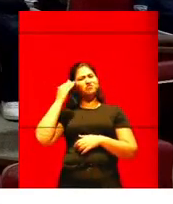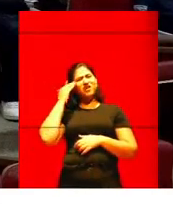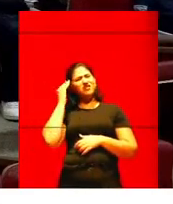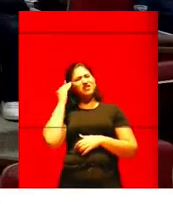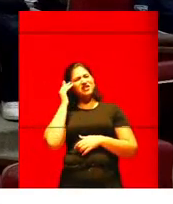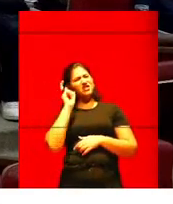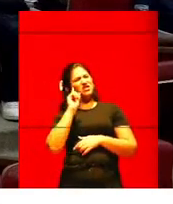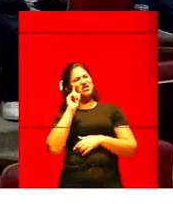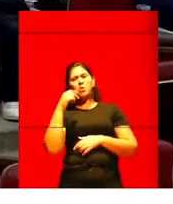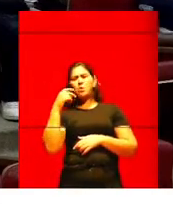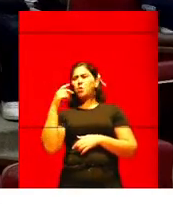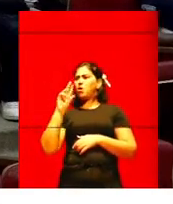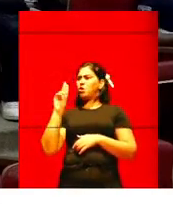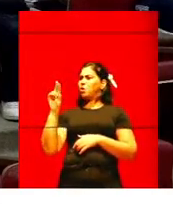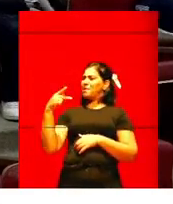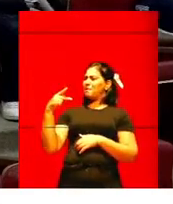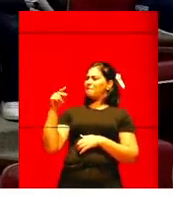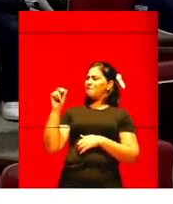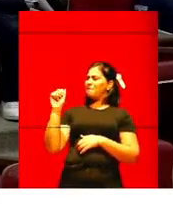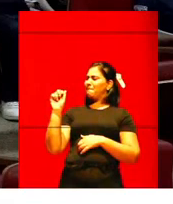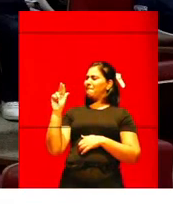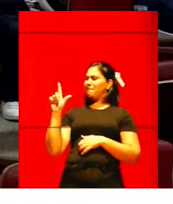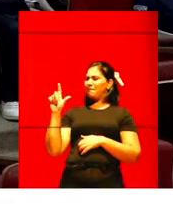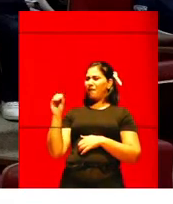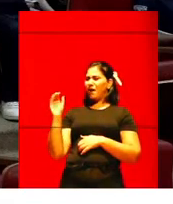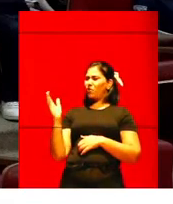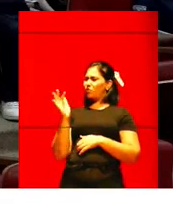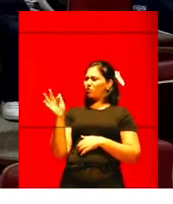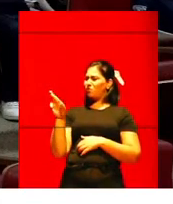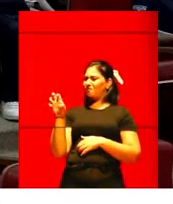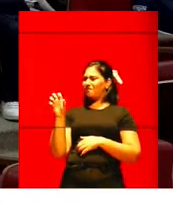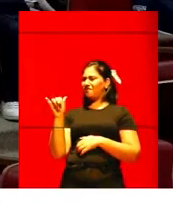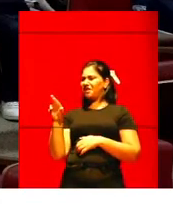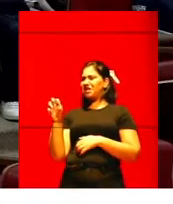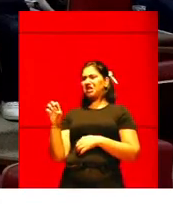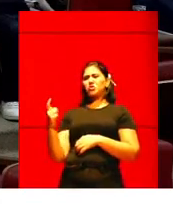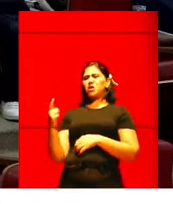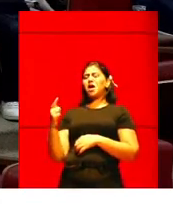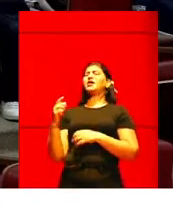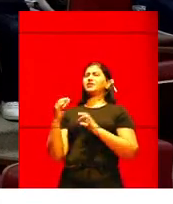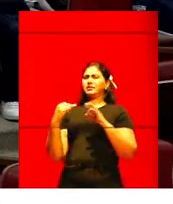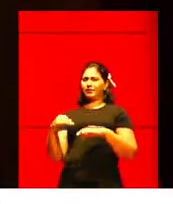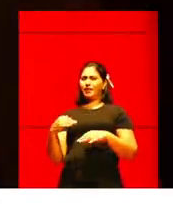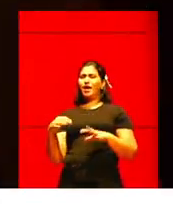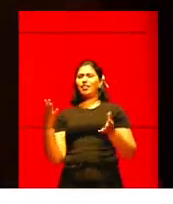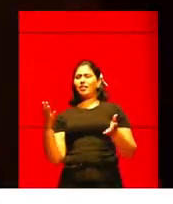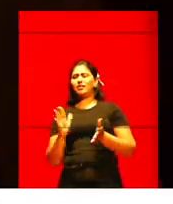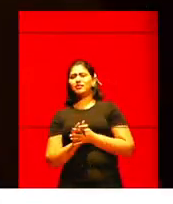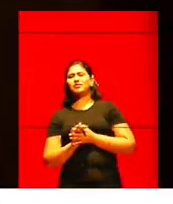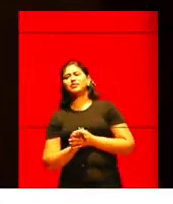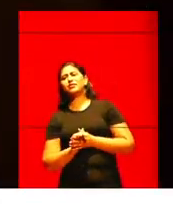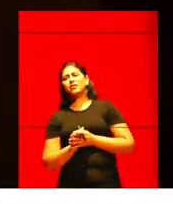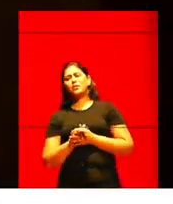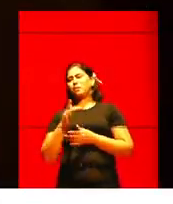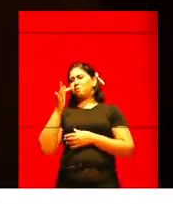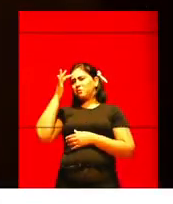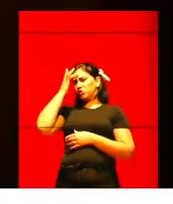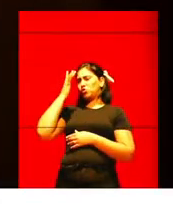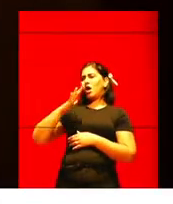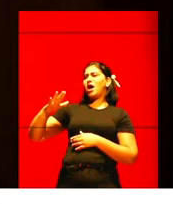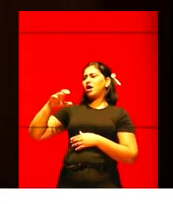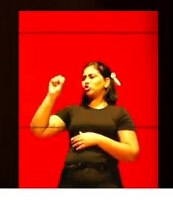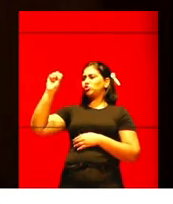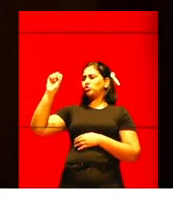Paulo Freire. Eu falei, que escola Paulo Freire em Porto Velho? Não tem, né? João Bento da Costa, olha só. Pessoal da Zona Sul aí,